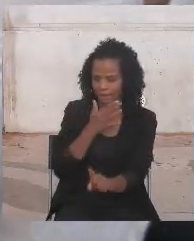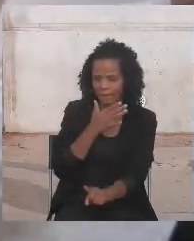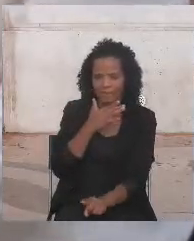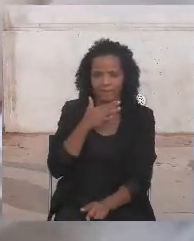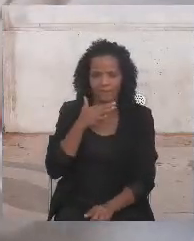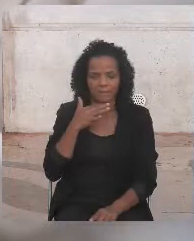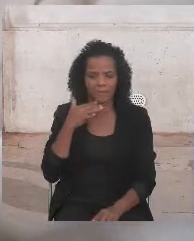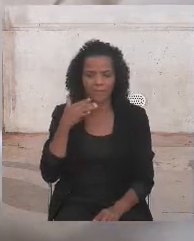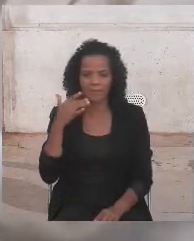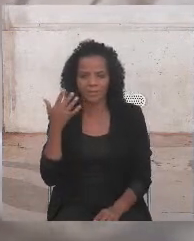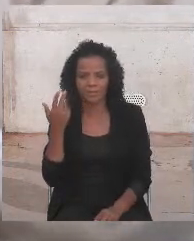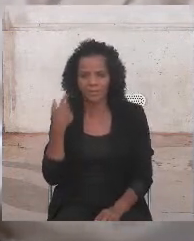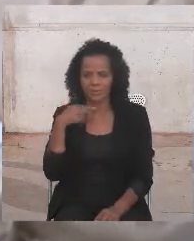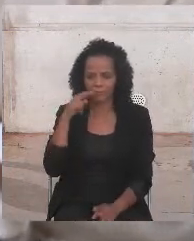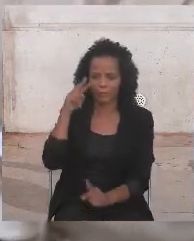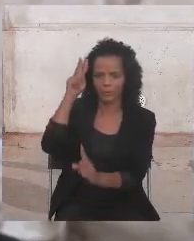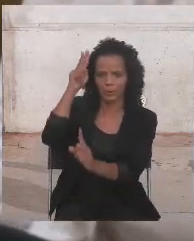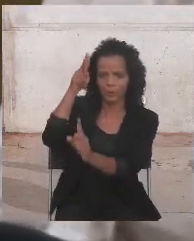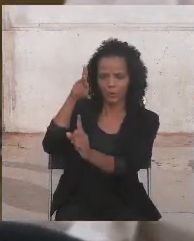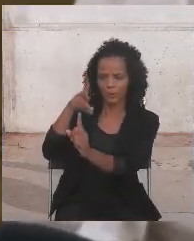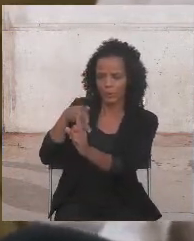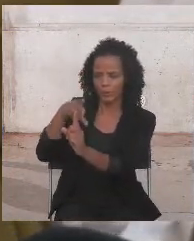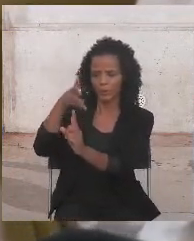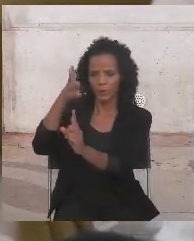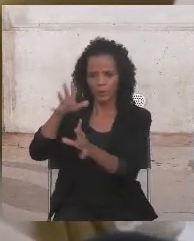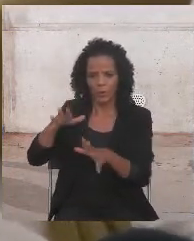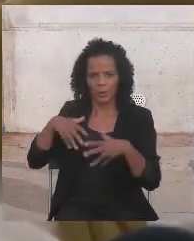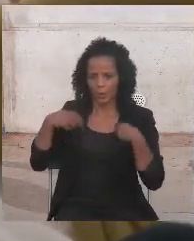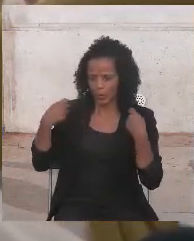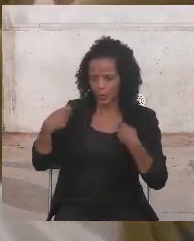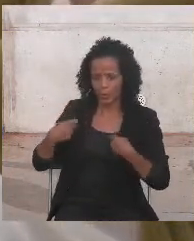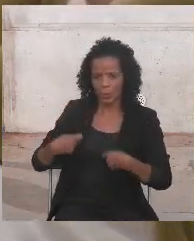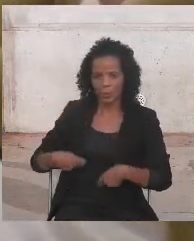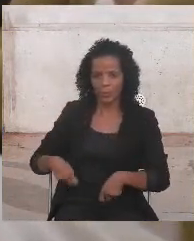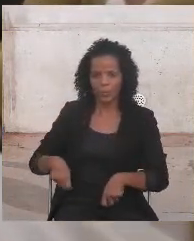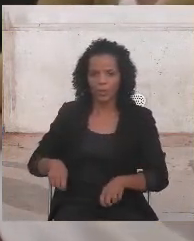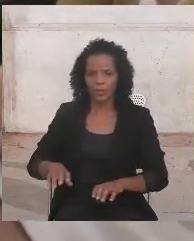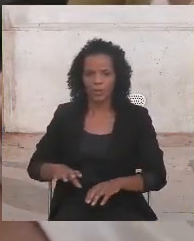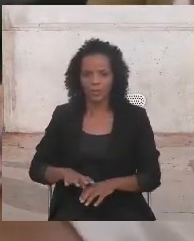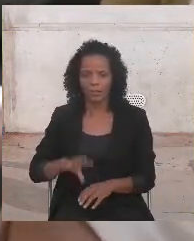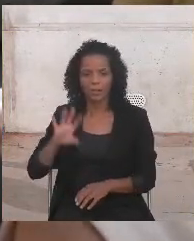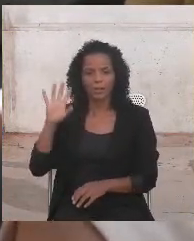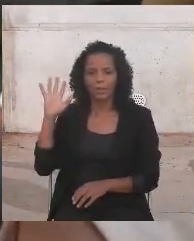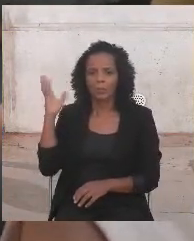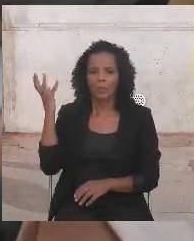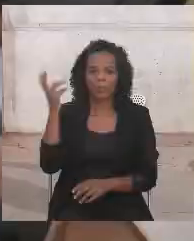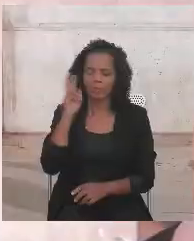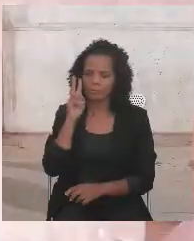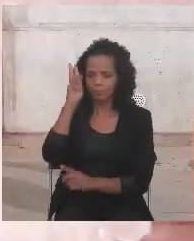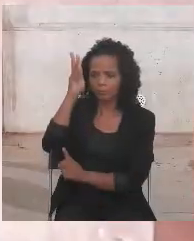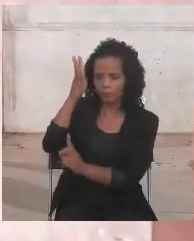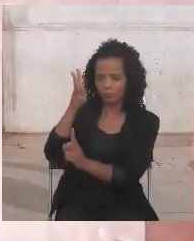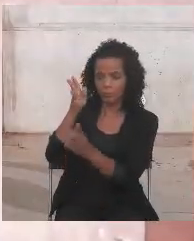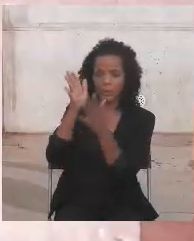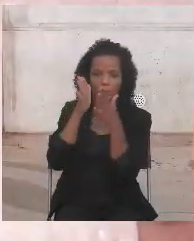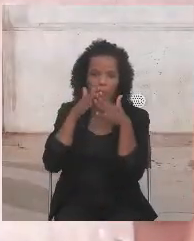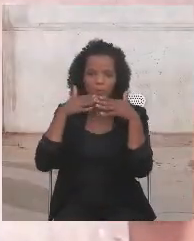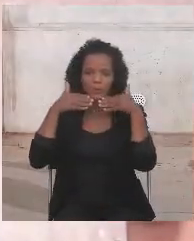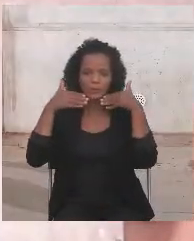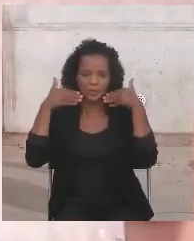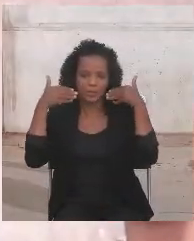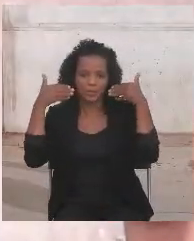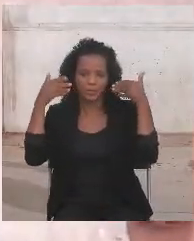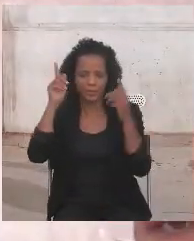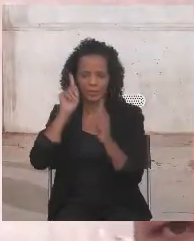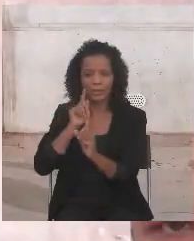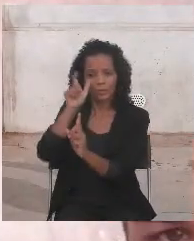eu vejo-te nua quando um pombo te olha e sorri.